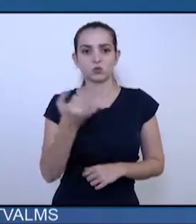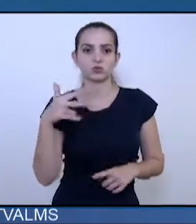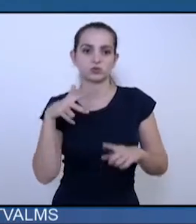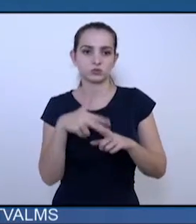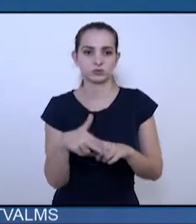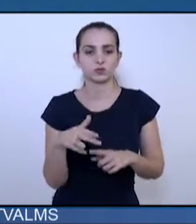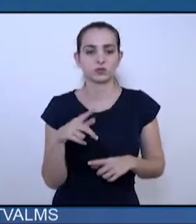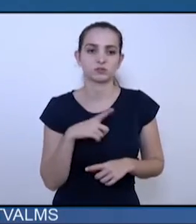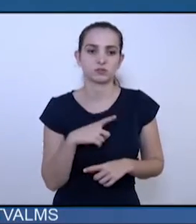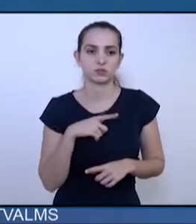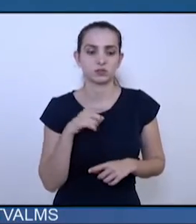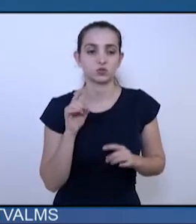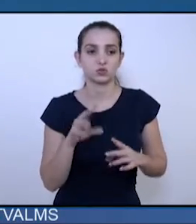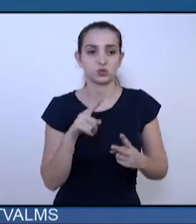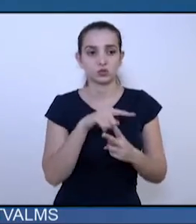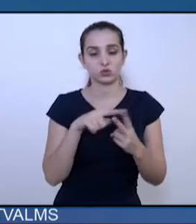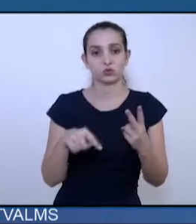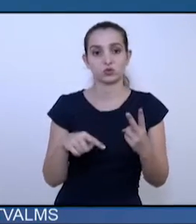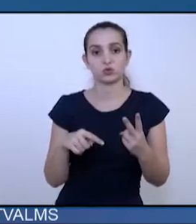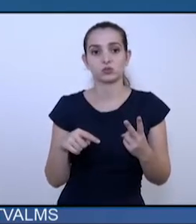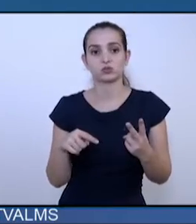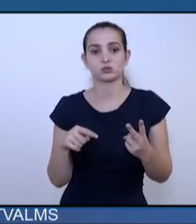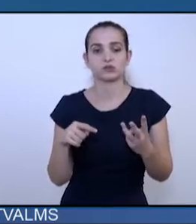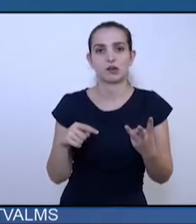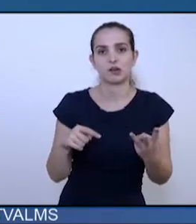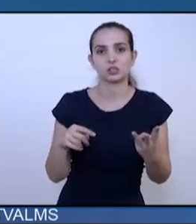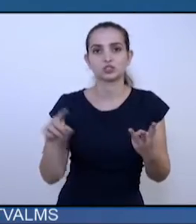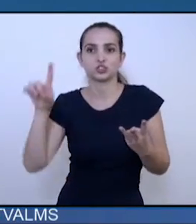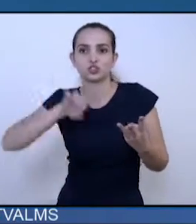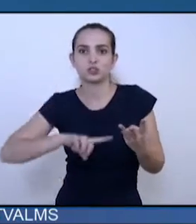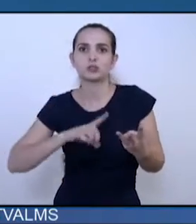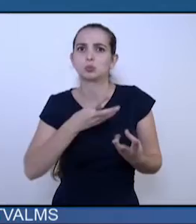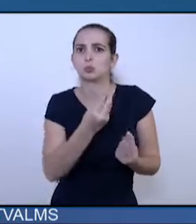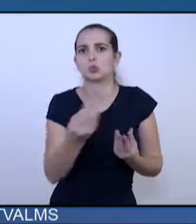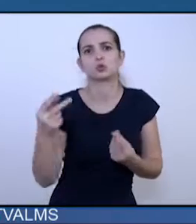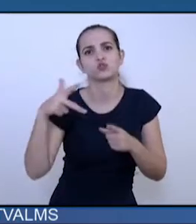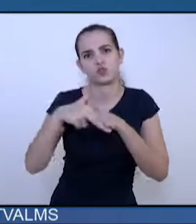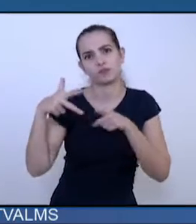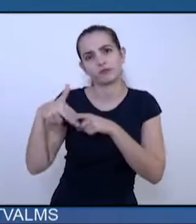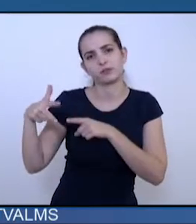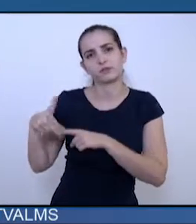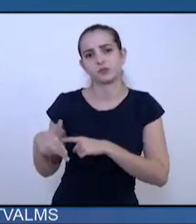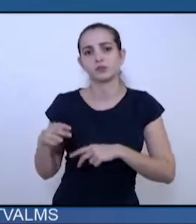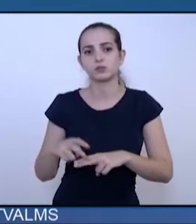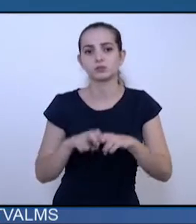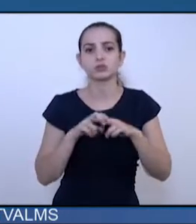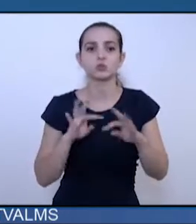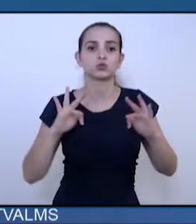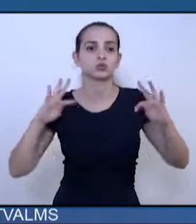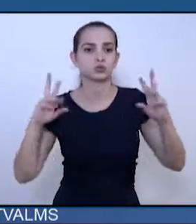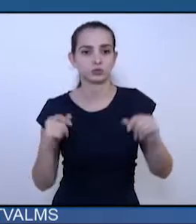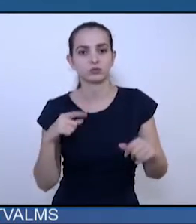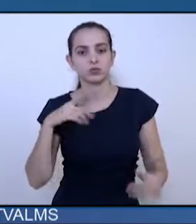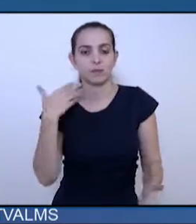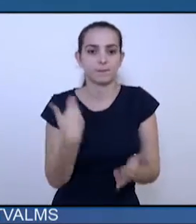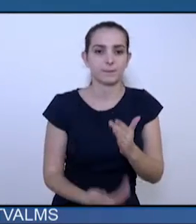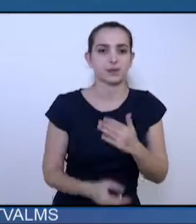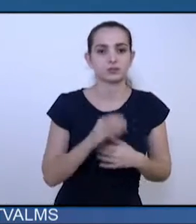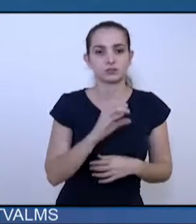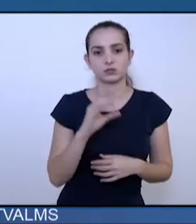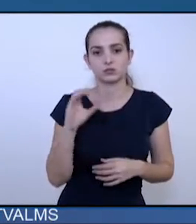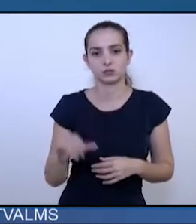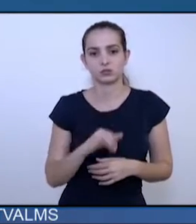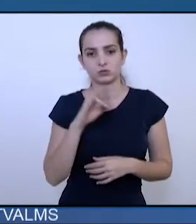somente esses 2, 3 dias. São muitos. Então, todos estão passando despercebidos da Comissão de Constituição e